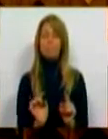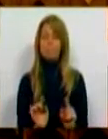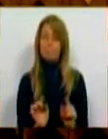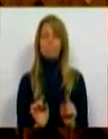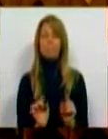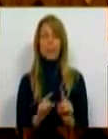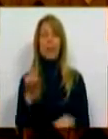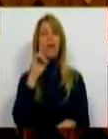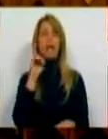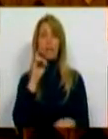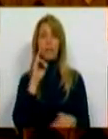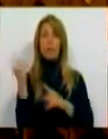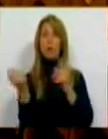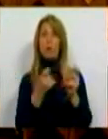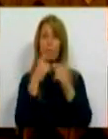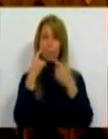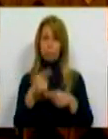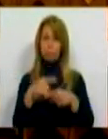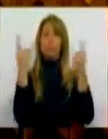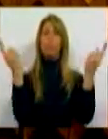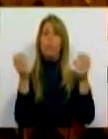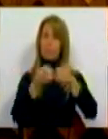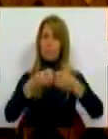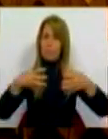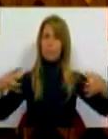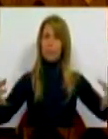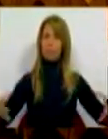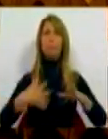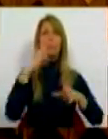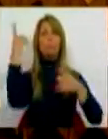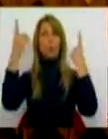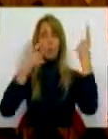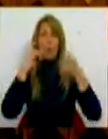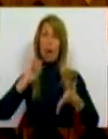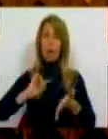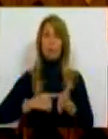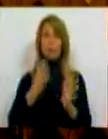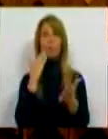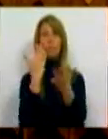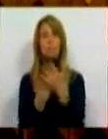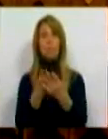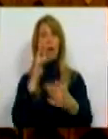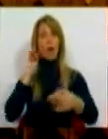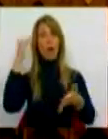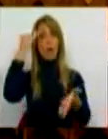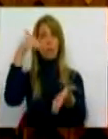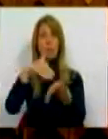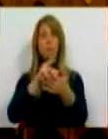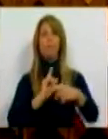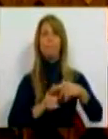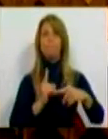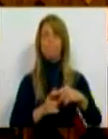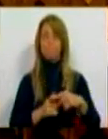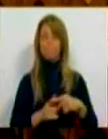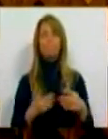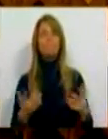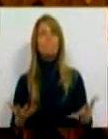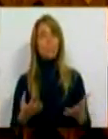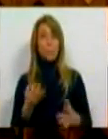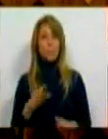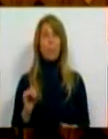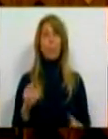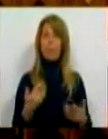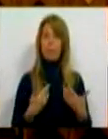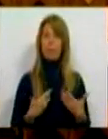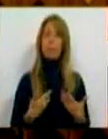um debate público, alargado, ponderado, essencial para o êxito dos resultados. Para o PS, é com